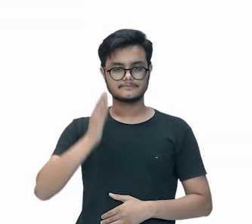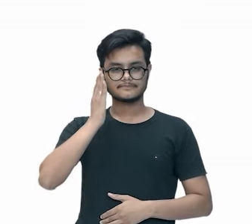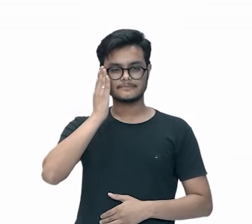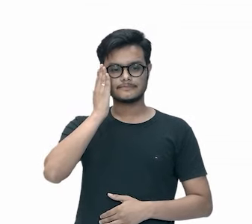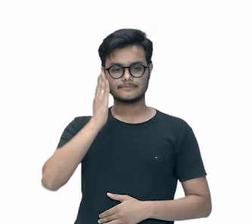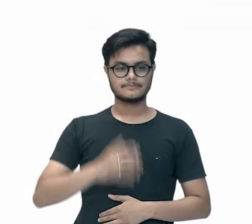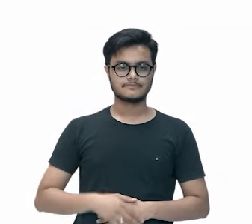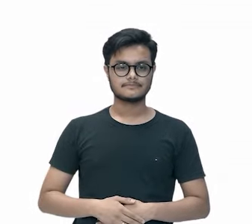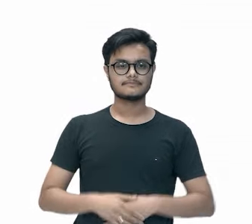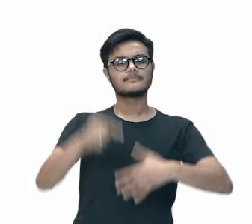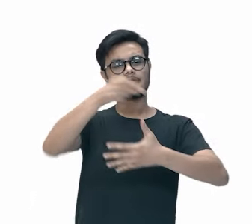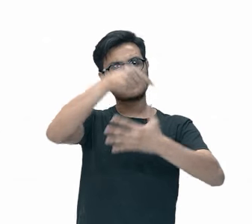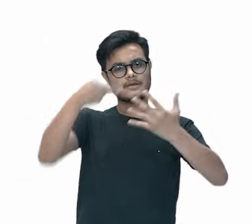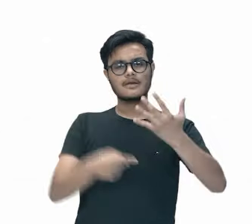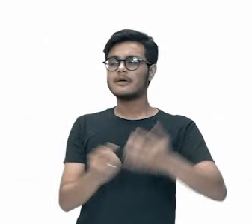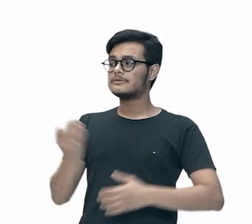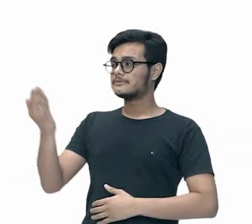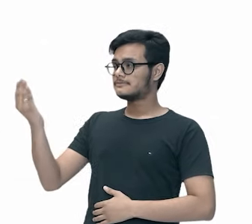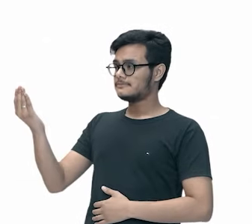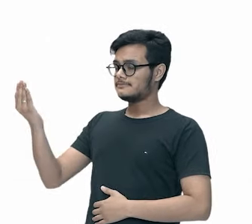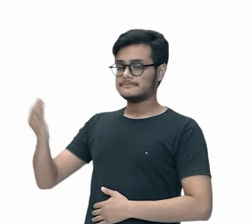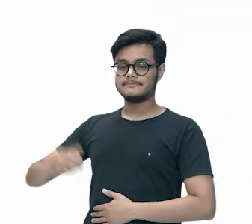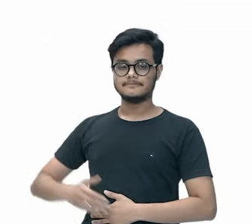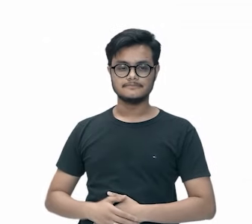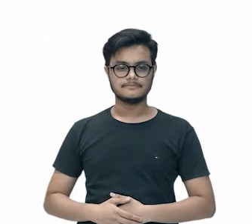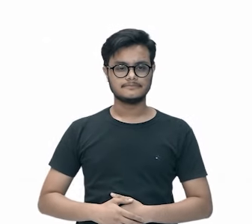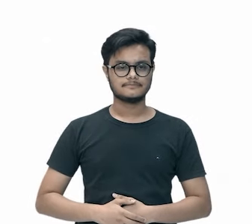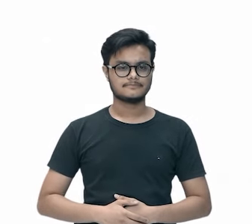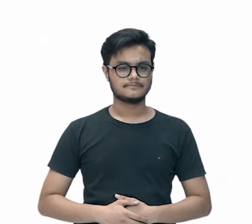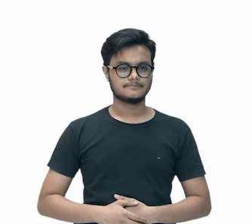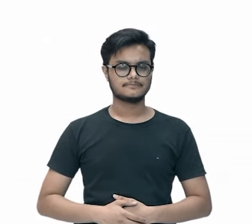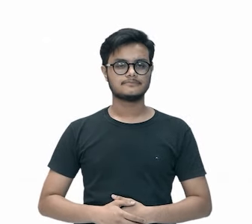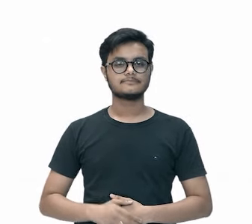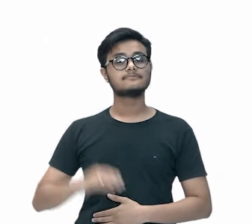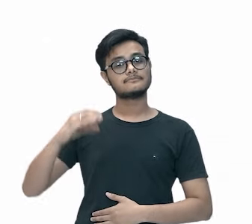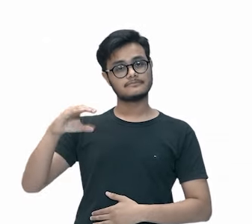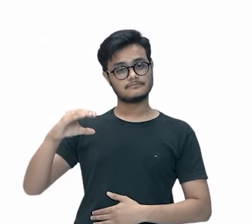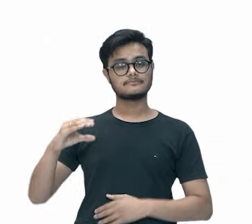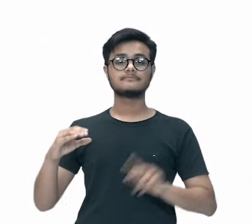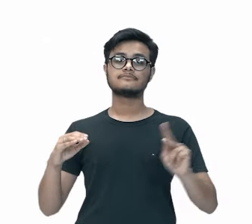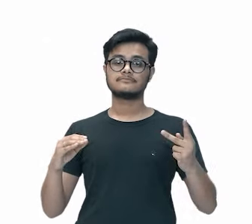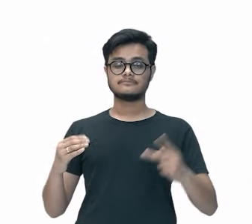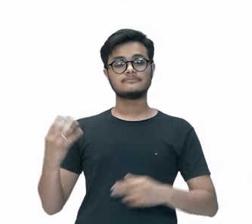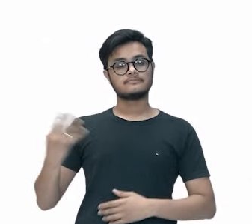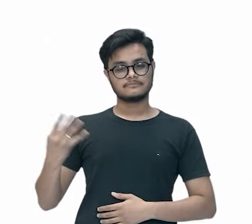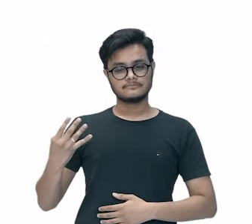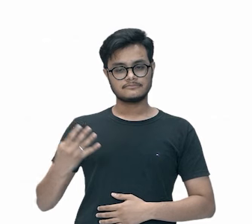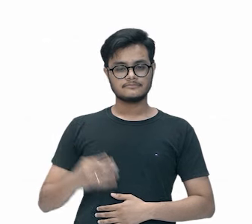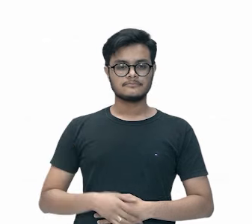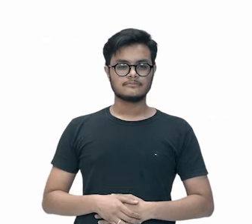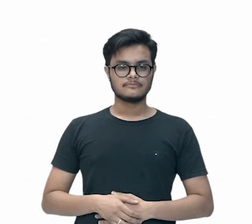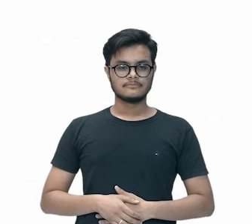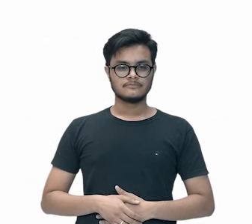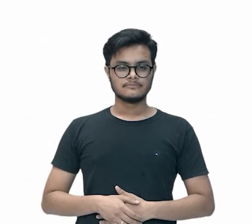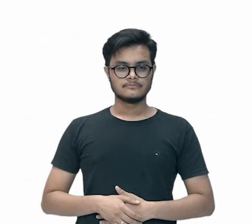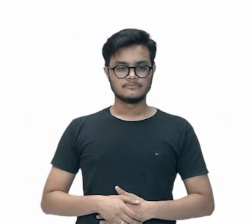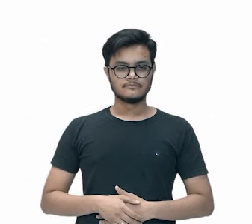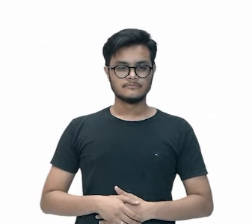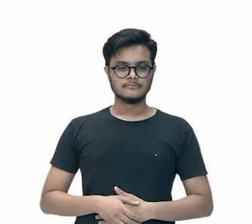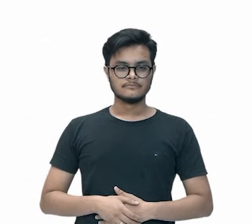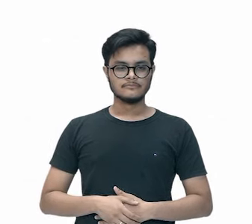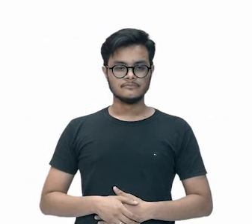olha só, né? Então, o CH4 só tem carbonos, hidrogênios e ligações simples. É o metano, só um